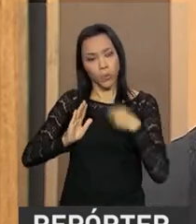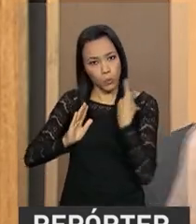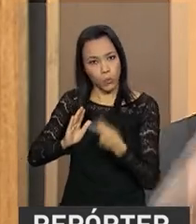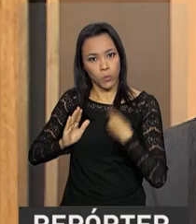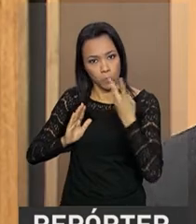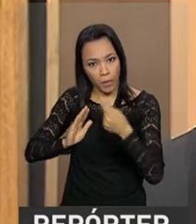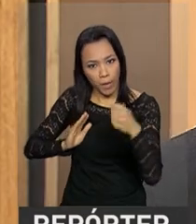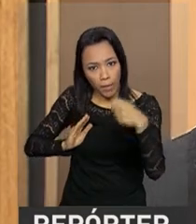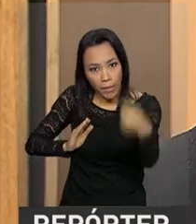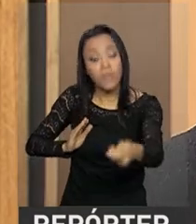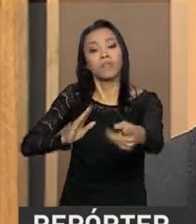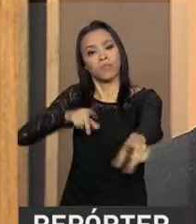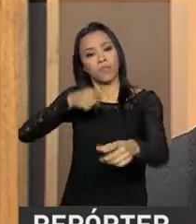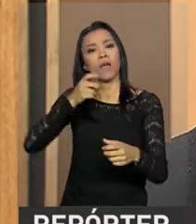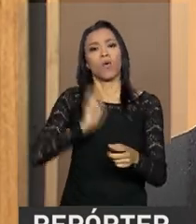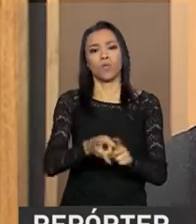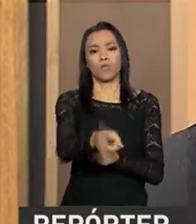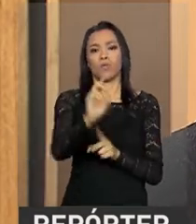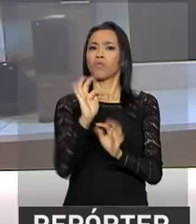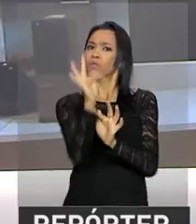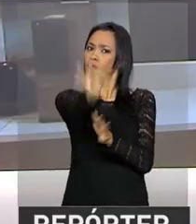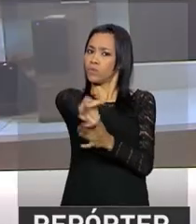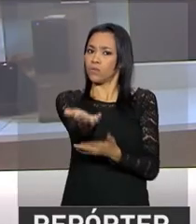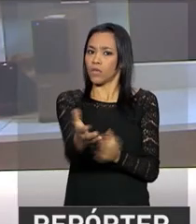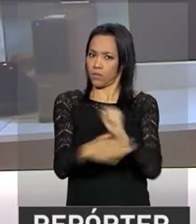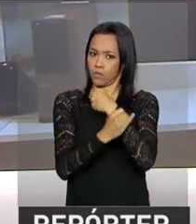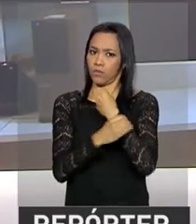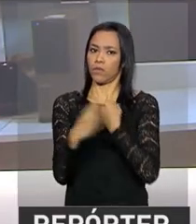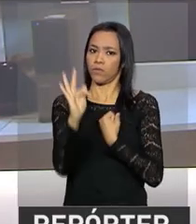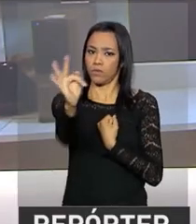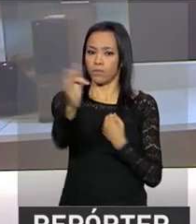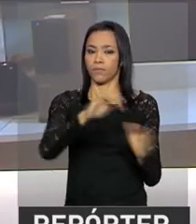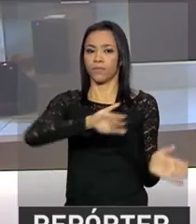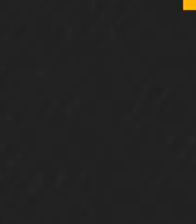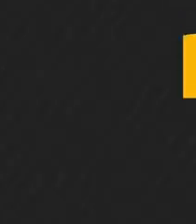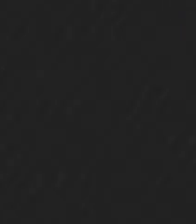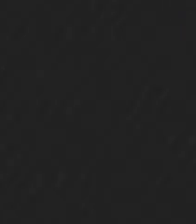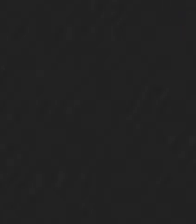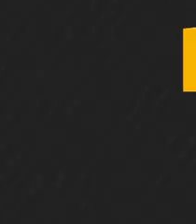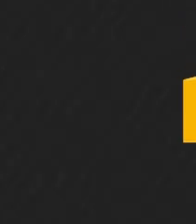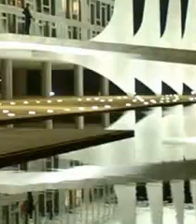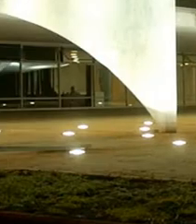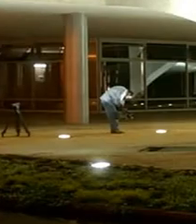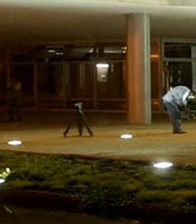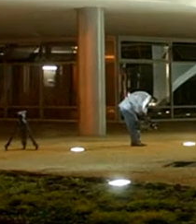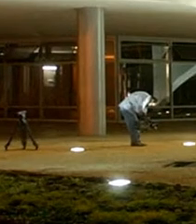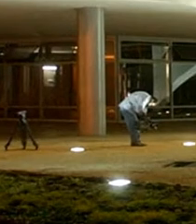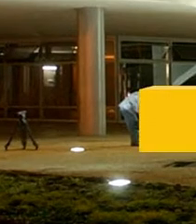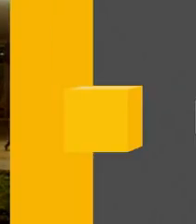relação ao pagamento de aposentadorias e pensões lá na frente nós ficamos por aqui